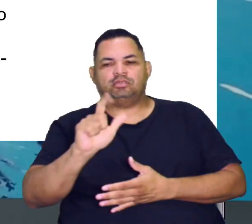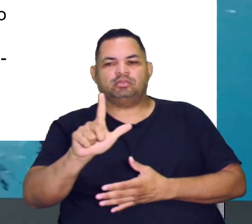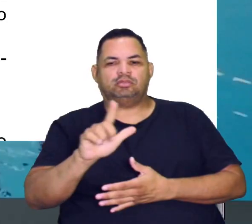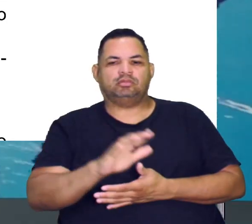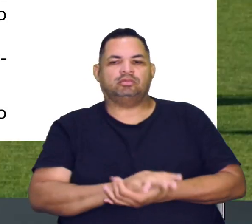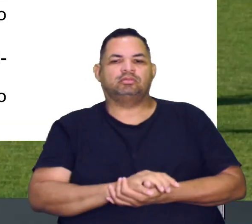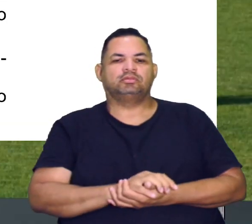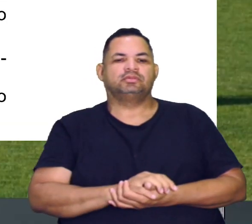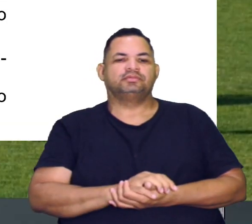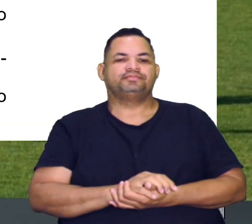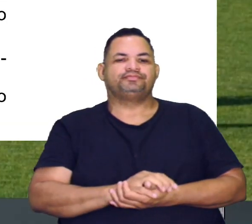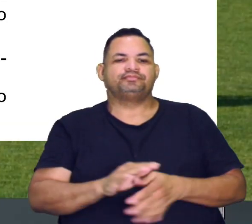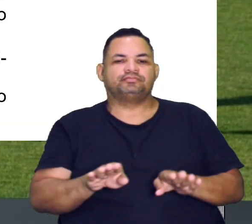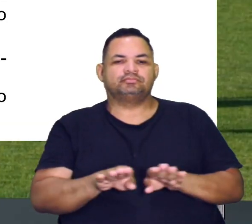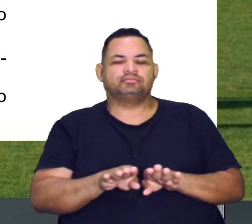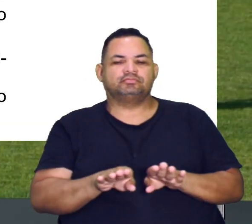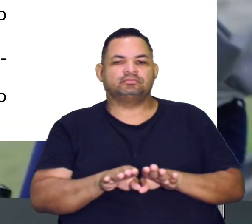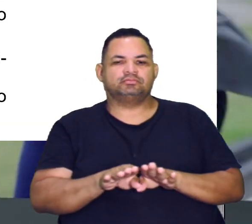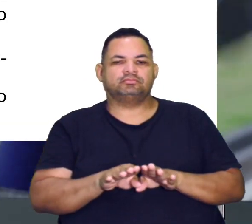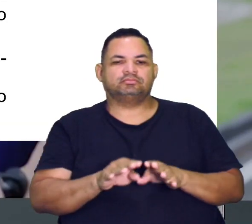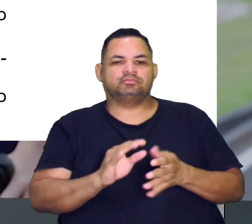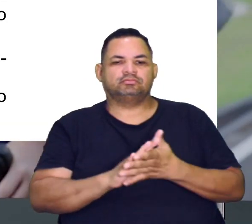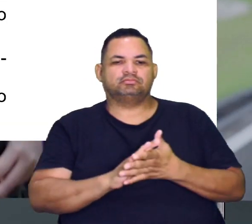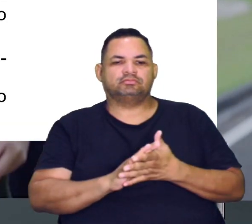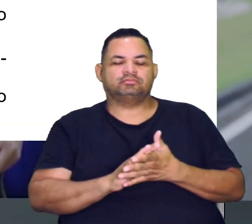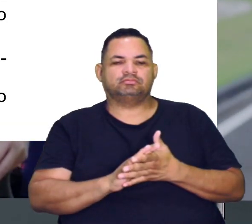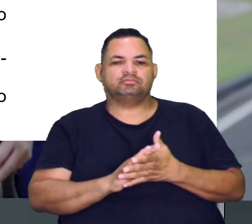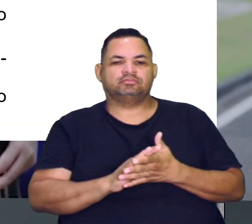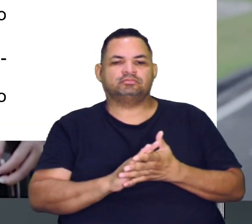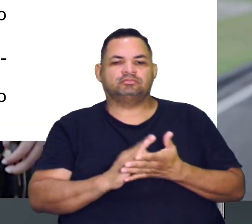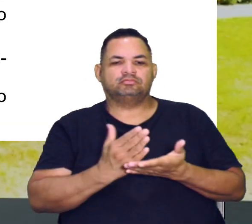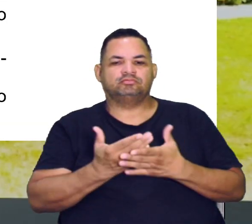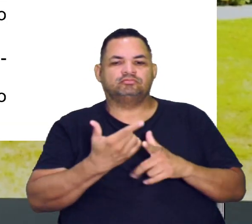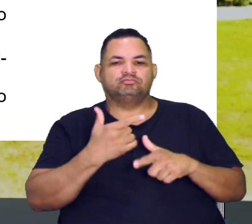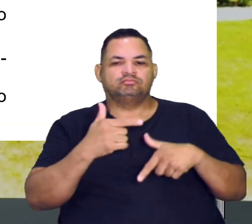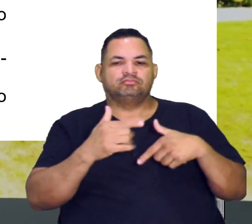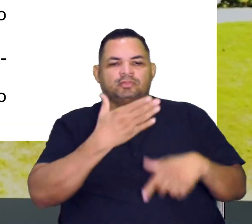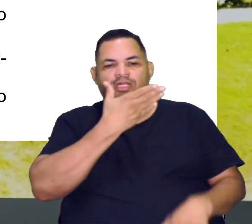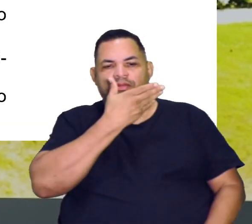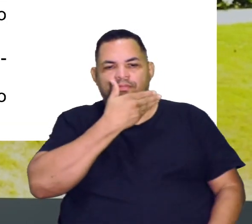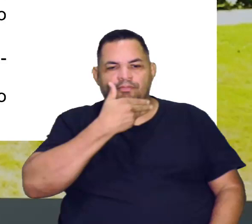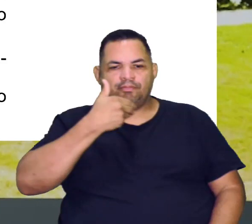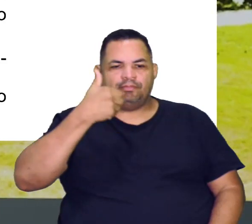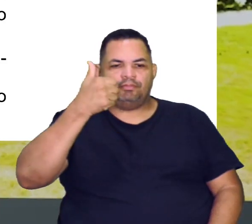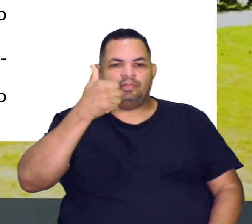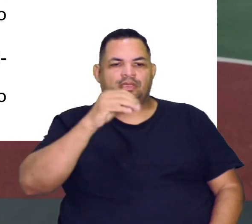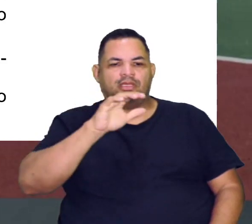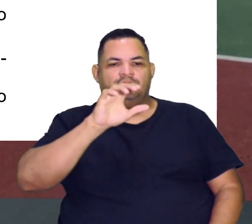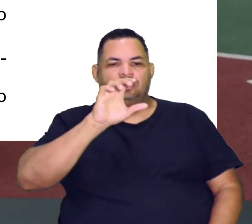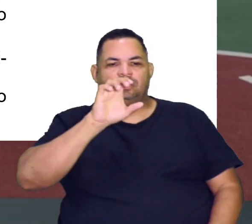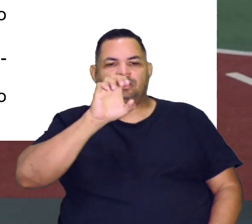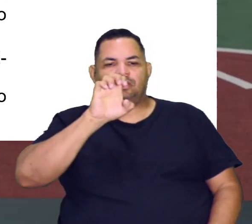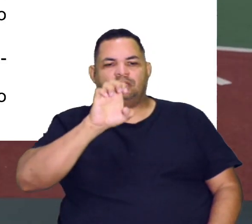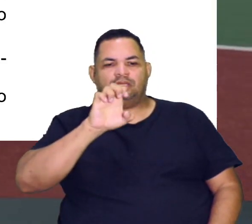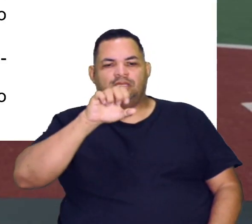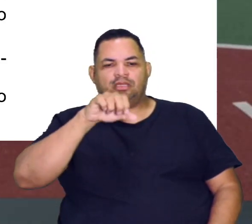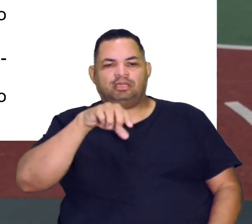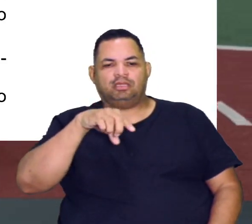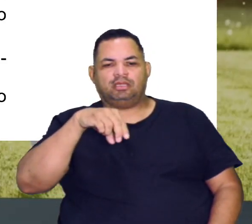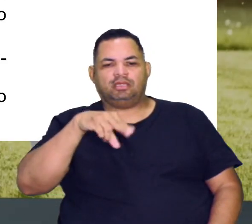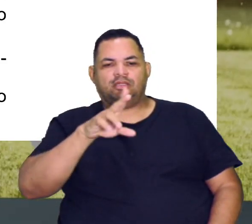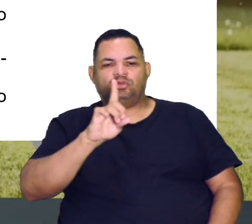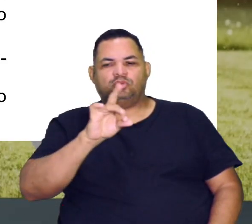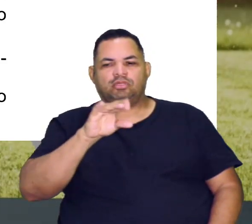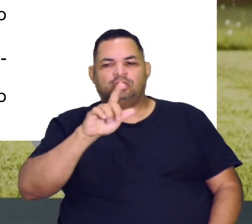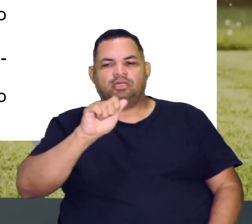ruim. Também posso observar aí uma ação anti-inflamatória, vai melhorar aí a função endotelial. Então,